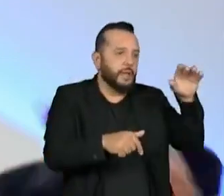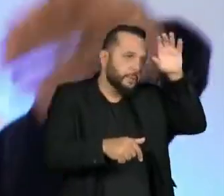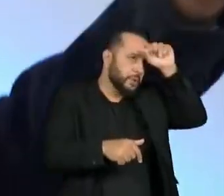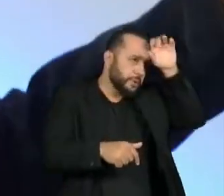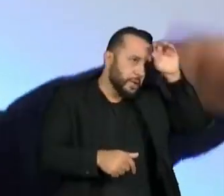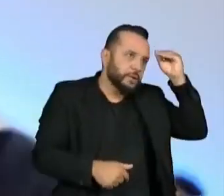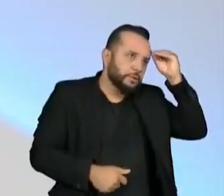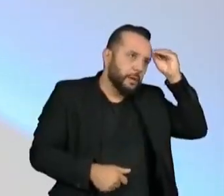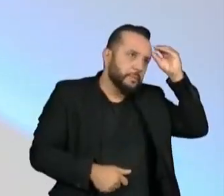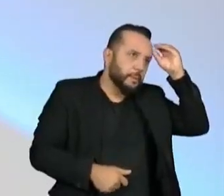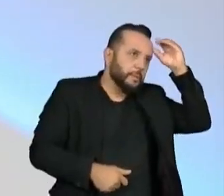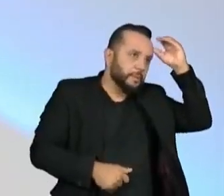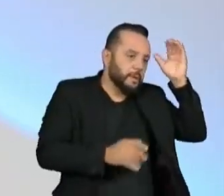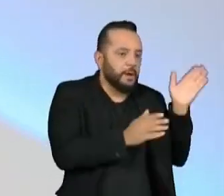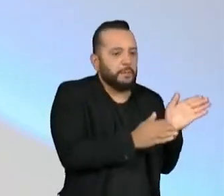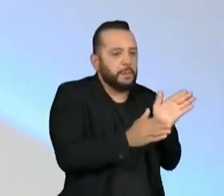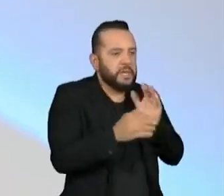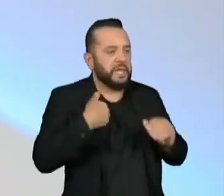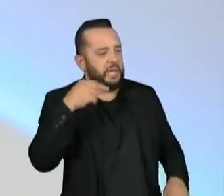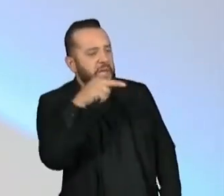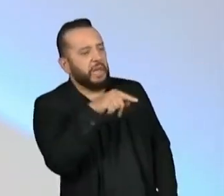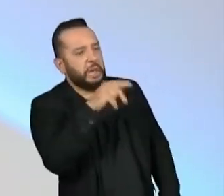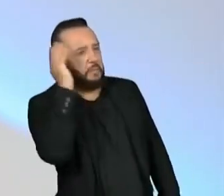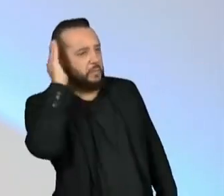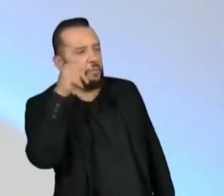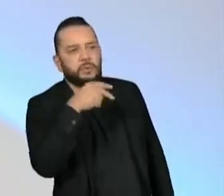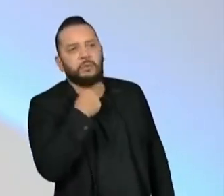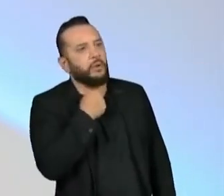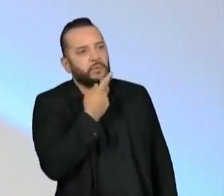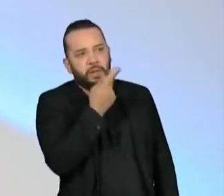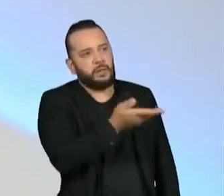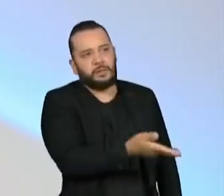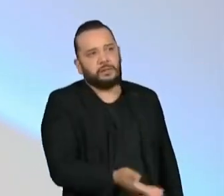meio sem saber, que às vezes podem ser chamados de burros, entendeu?